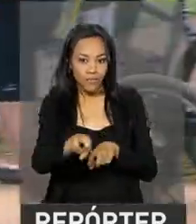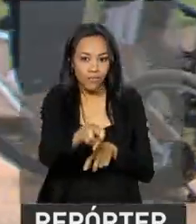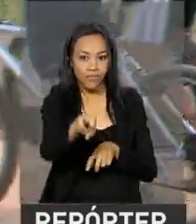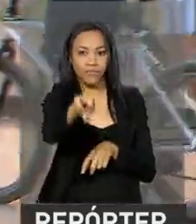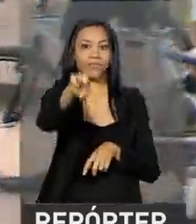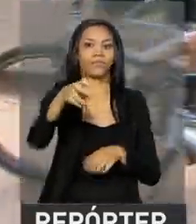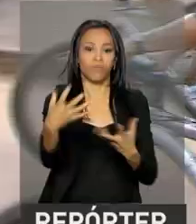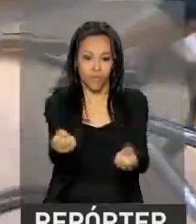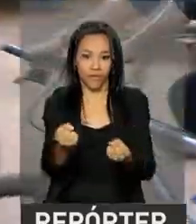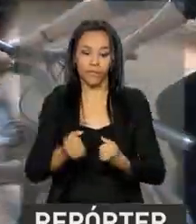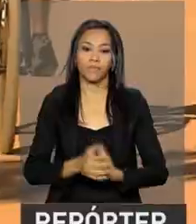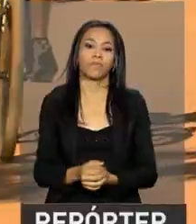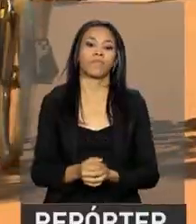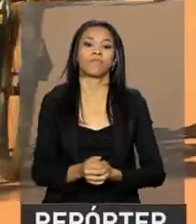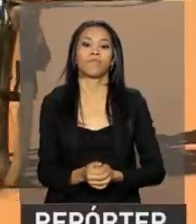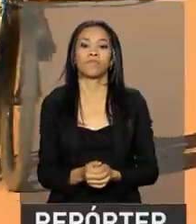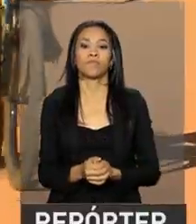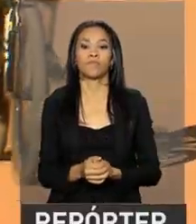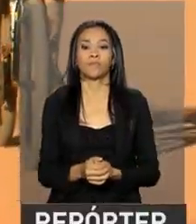pessoal!